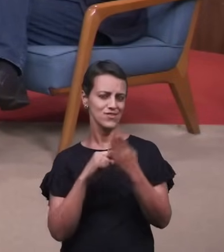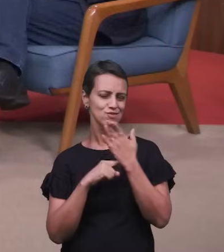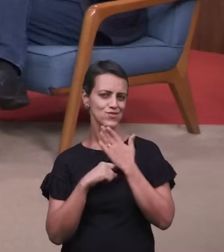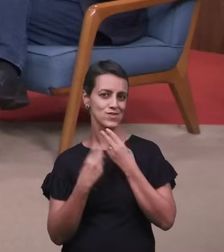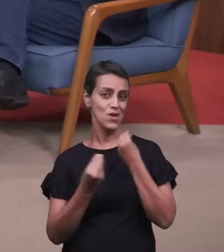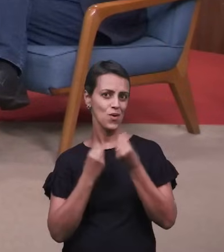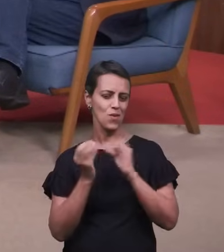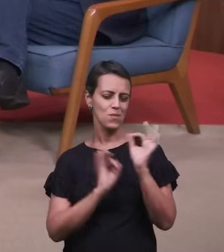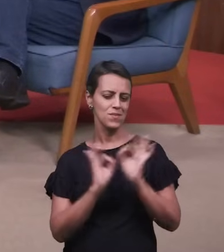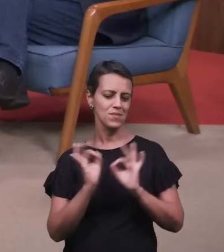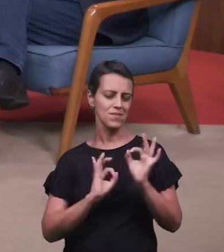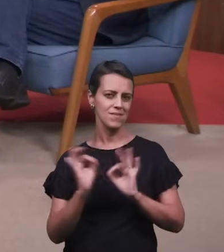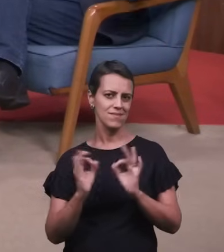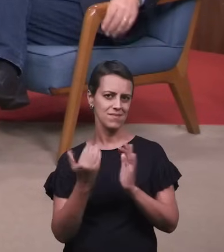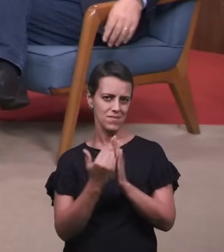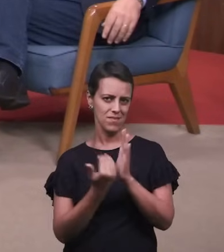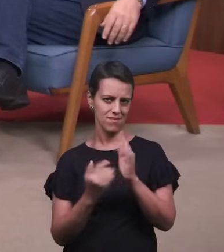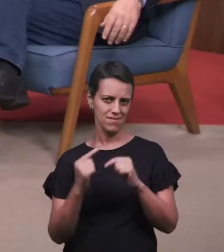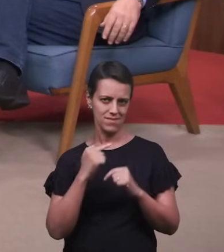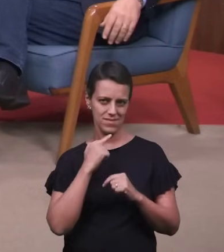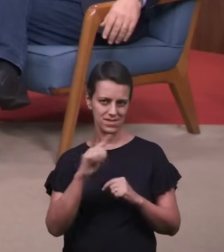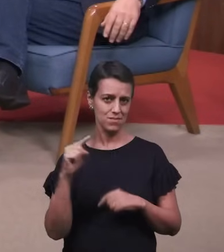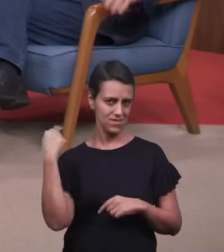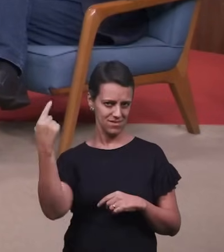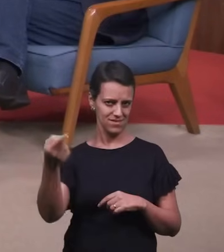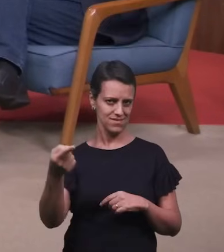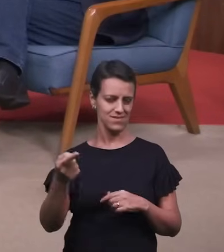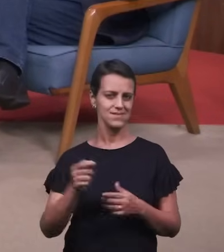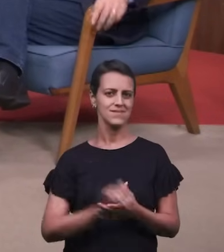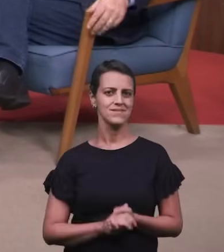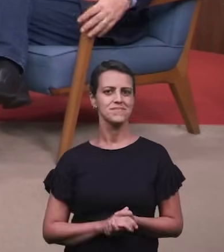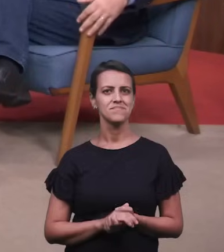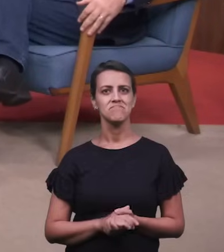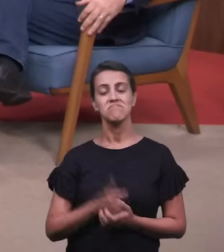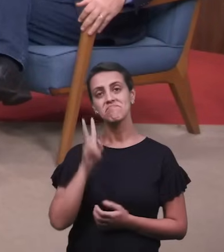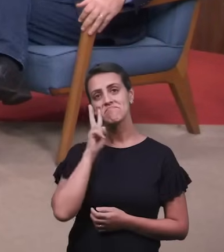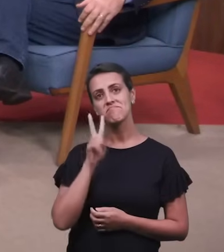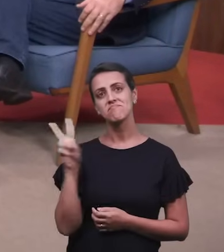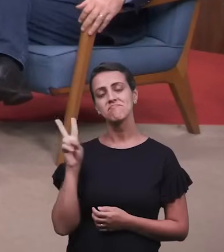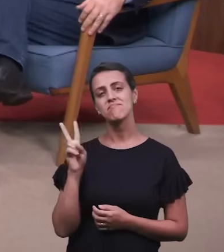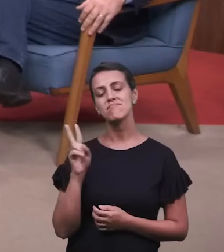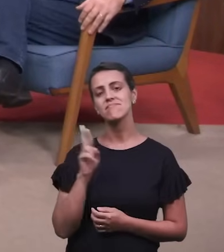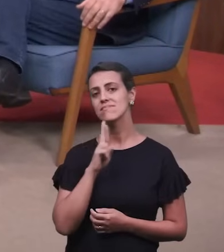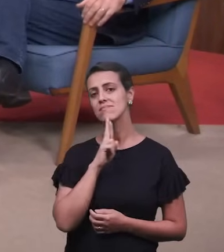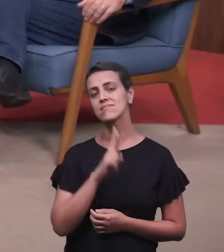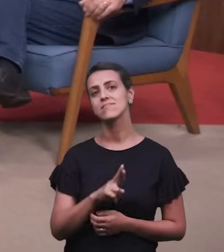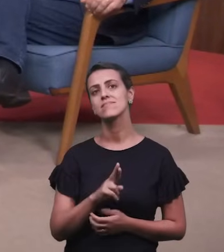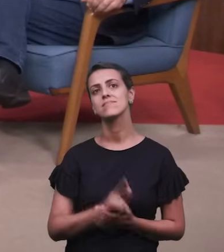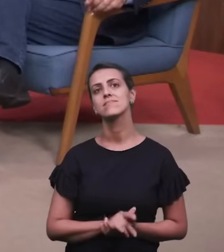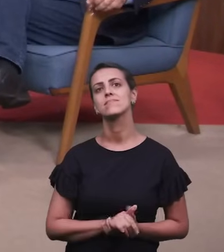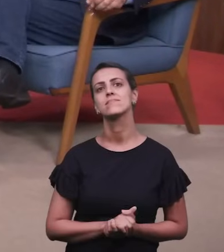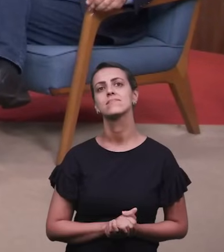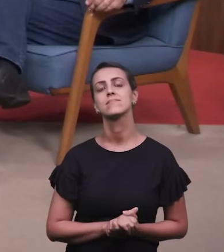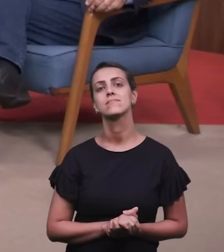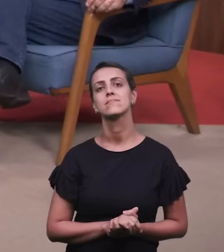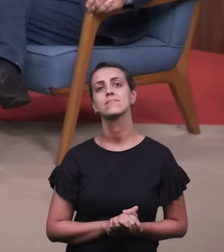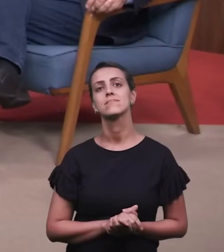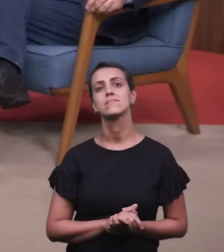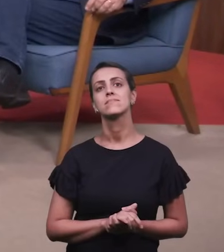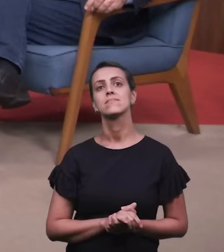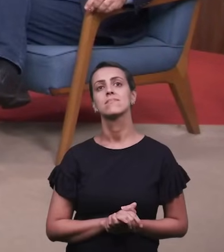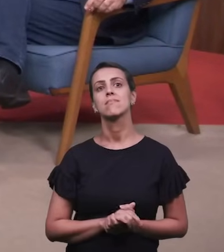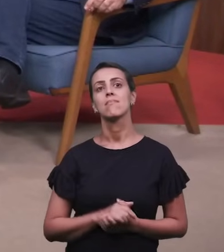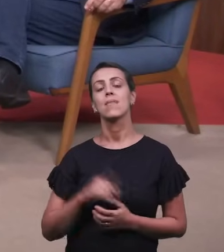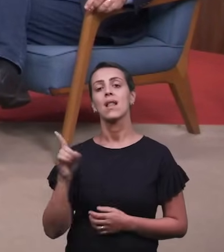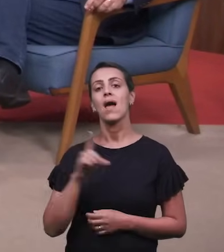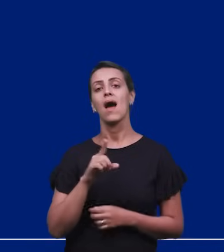a construir, a montar, a estruturar o programa da semana que vem. Vamos lá? Vamos às respostas? Uma delas veio de Marlen Cruz,